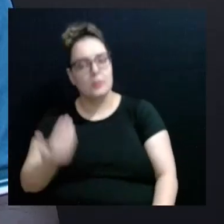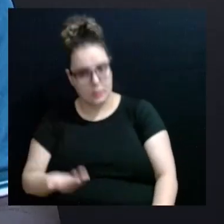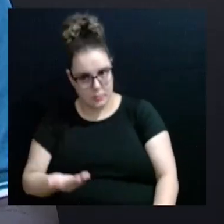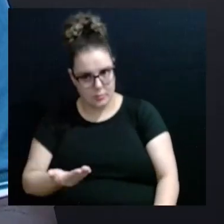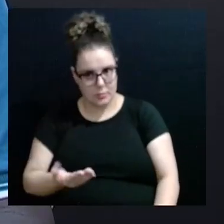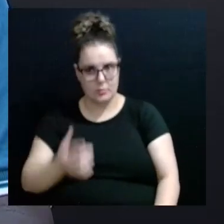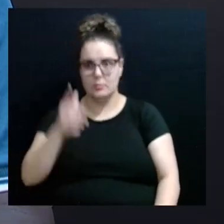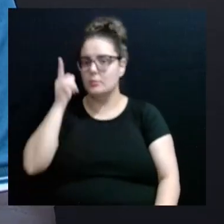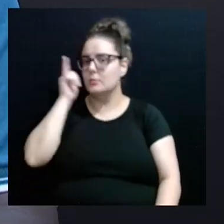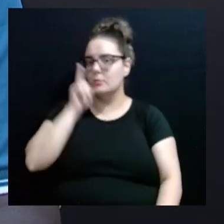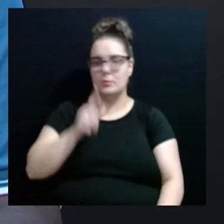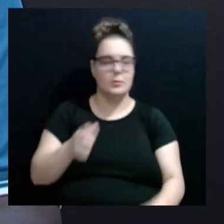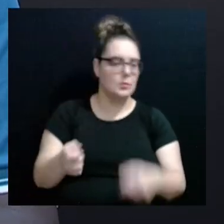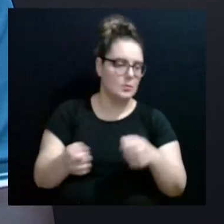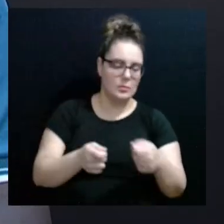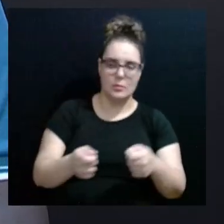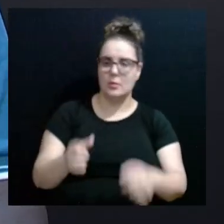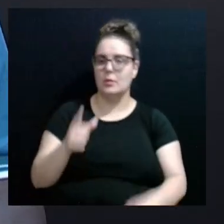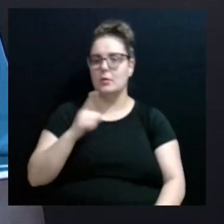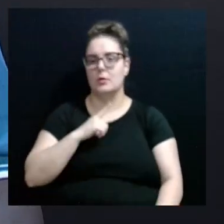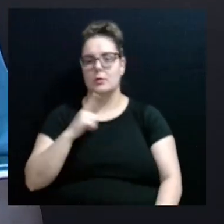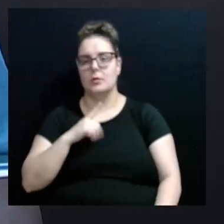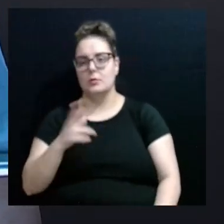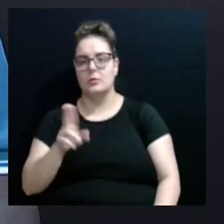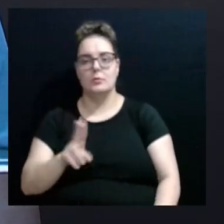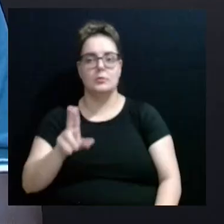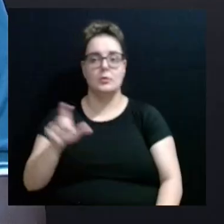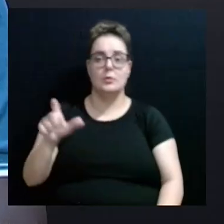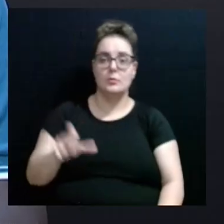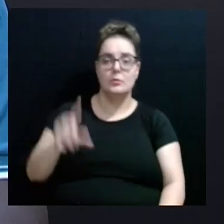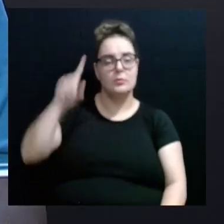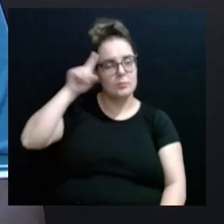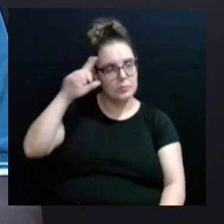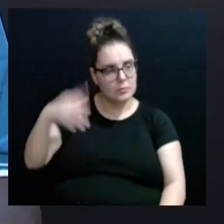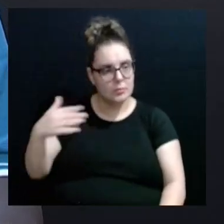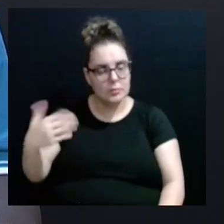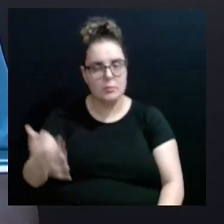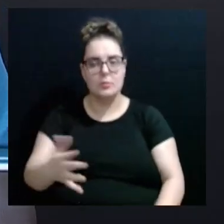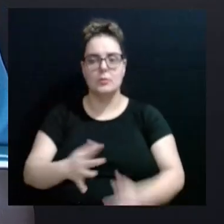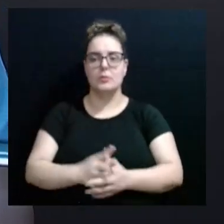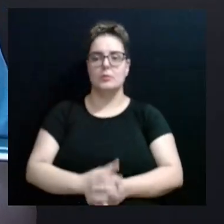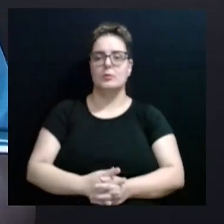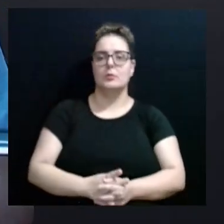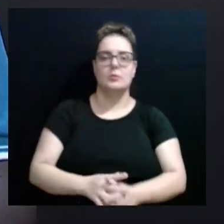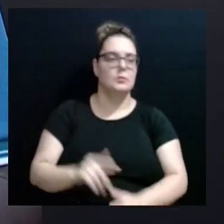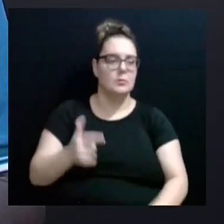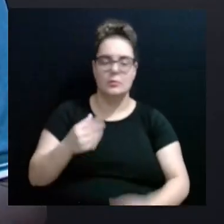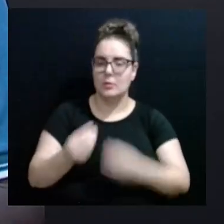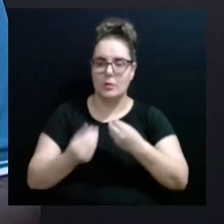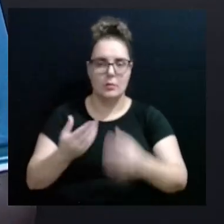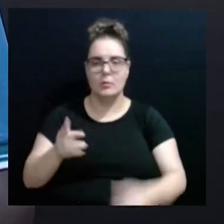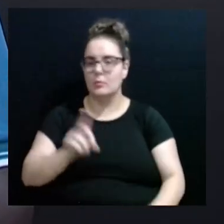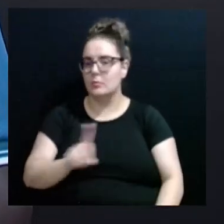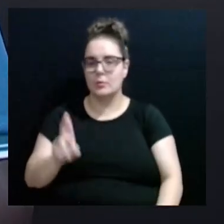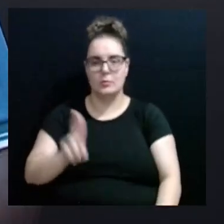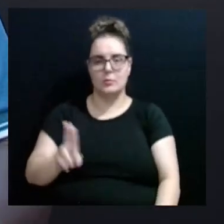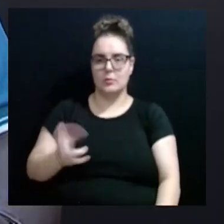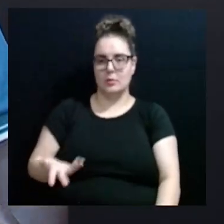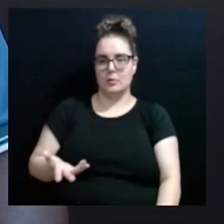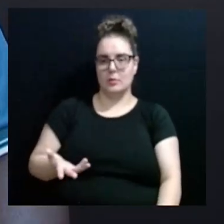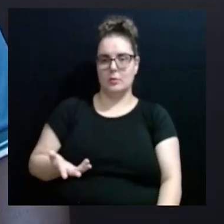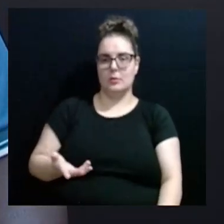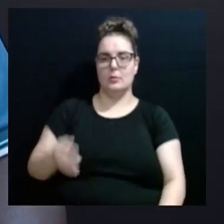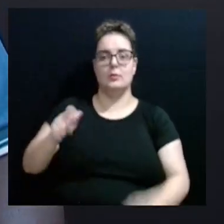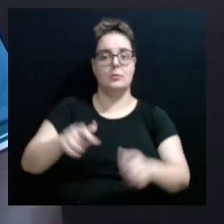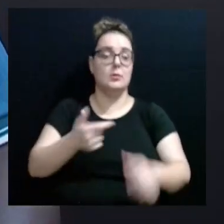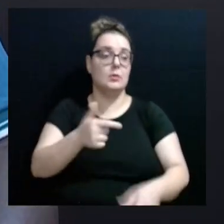controlar, eu tenho que realmente utilizar o cartão diariamente e tal, não tenho como não utilizar. Então, para as pessoas que não têm como utilizar, o